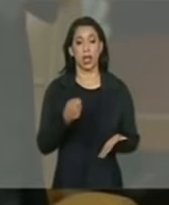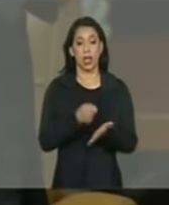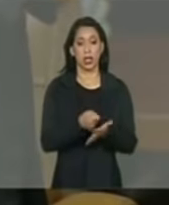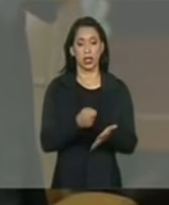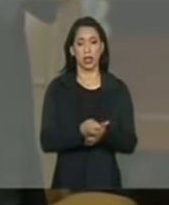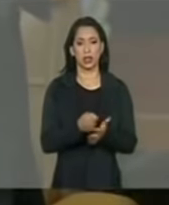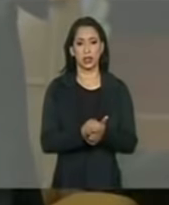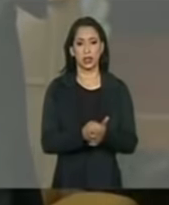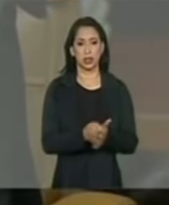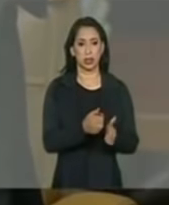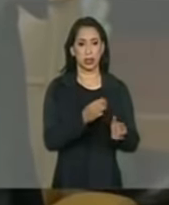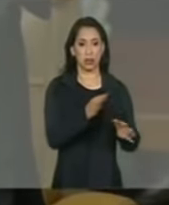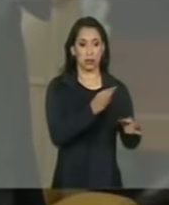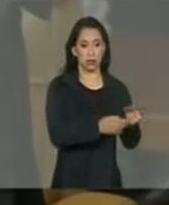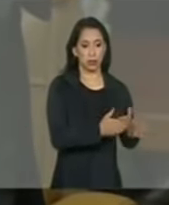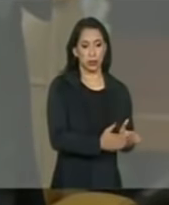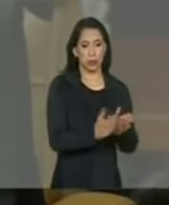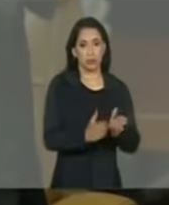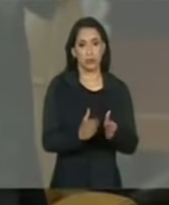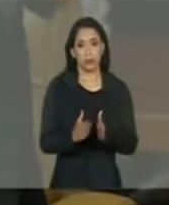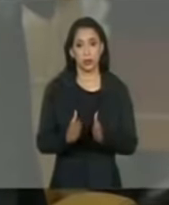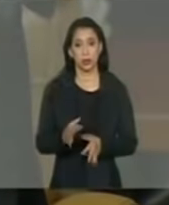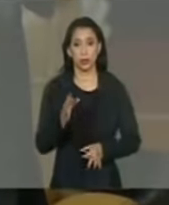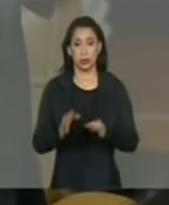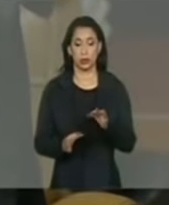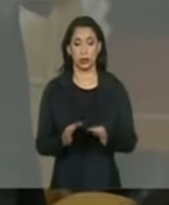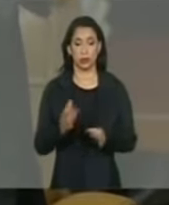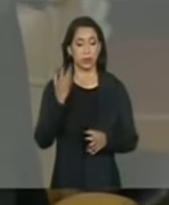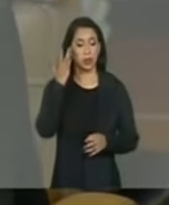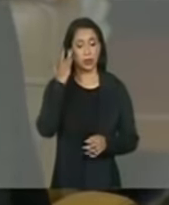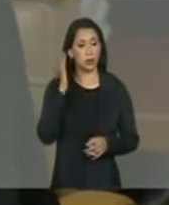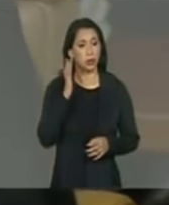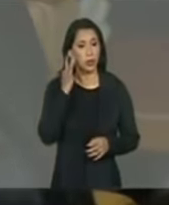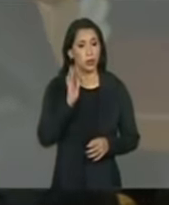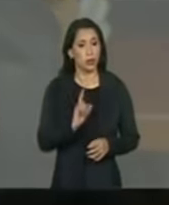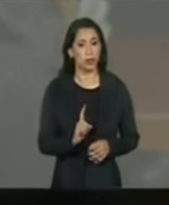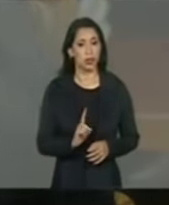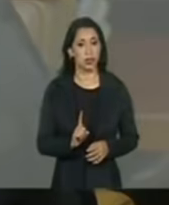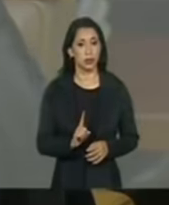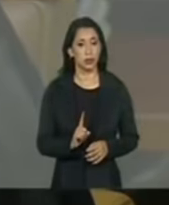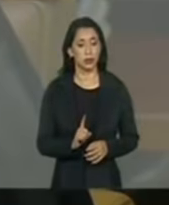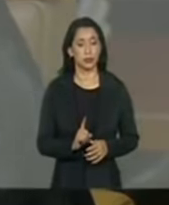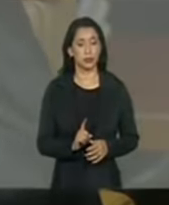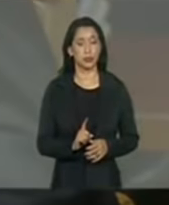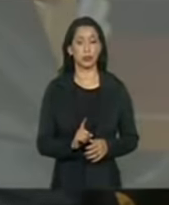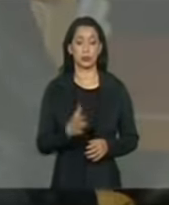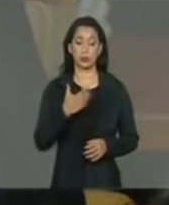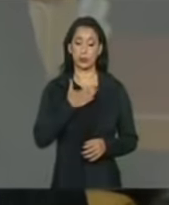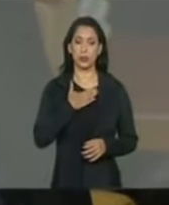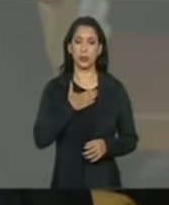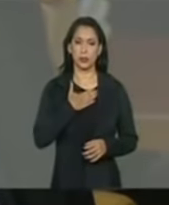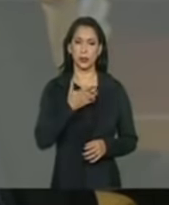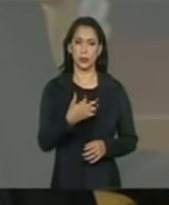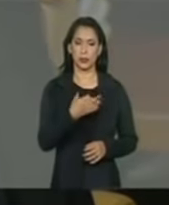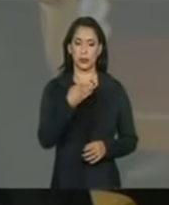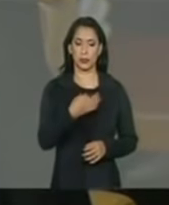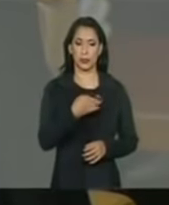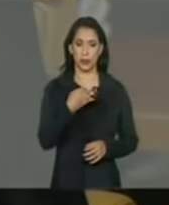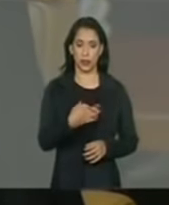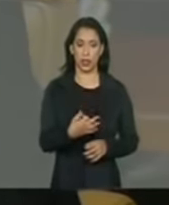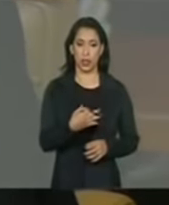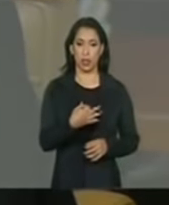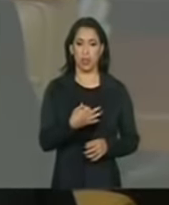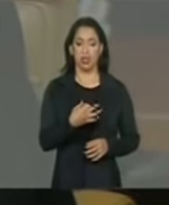trânsito em julgado não há dúvida quanto a isso mas tenho para mim que um presidente que não se pode desconhecer que